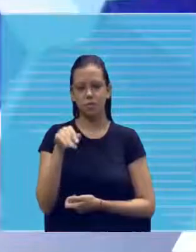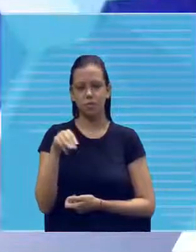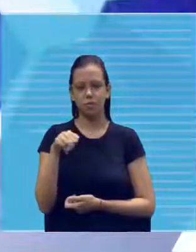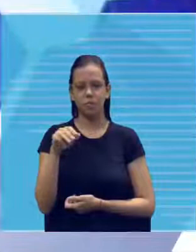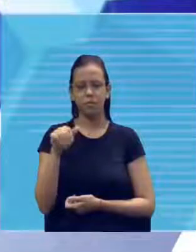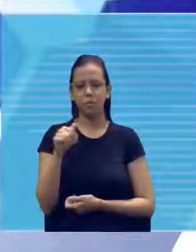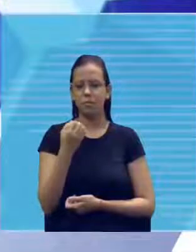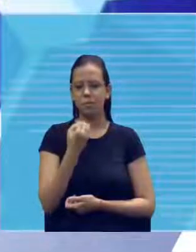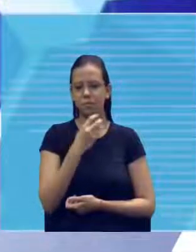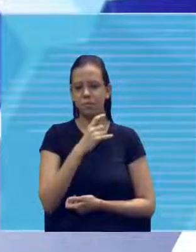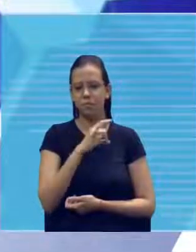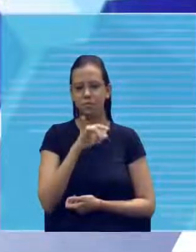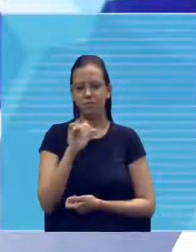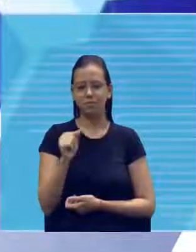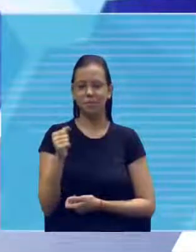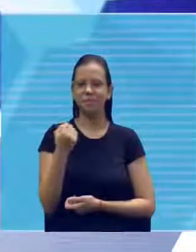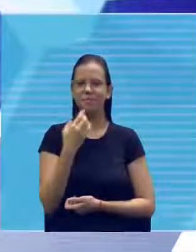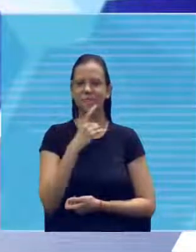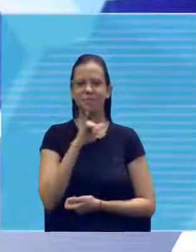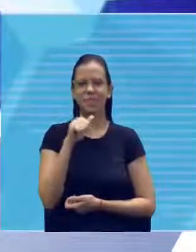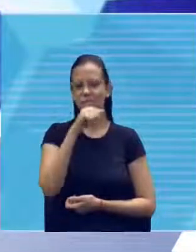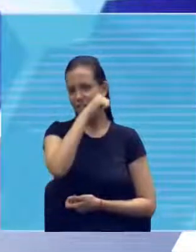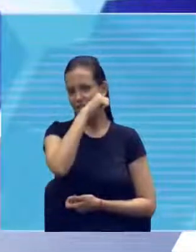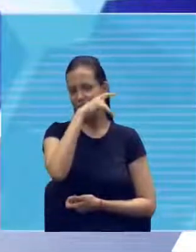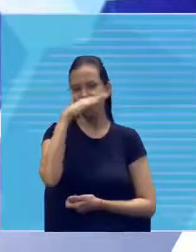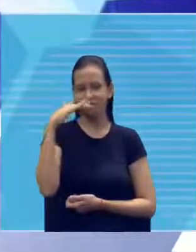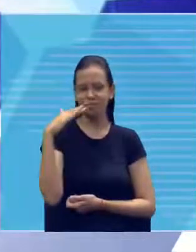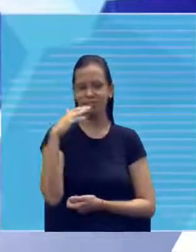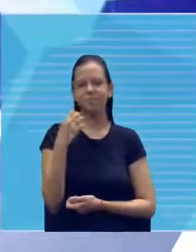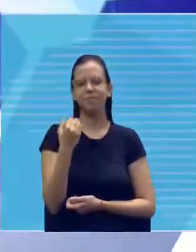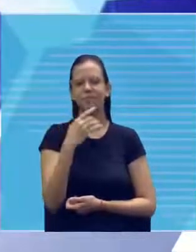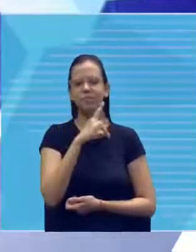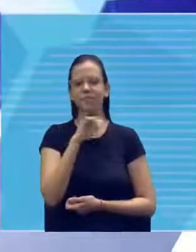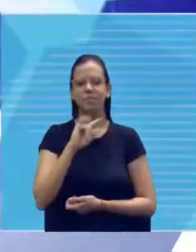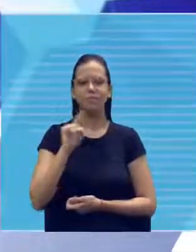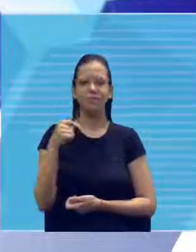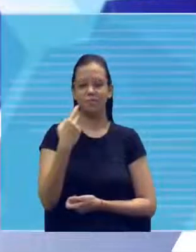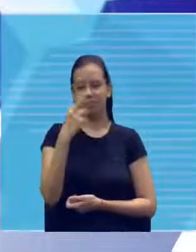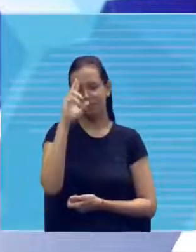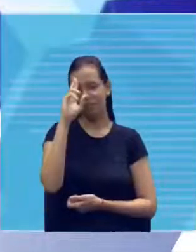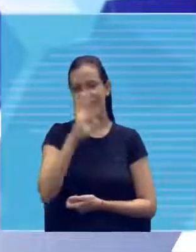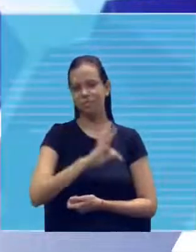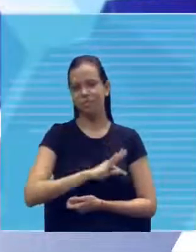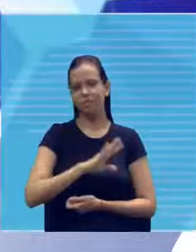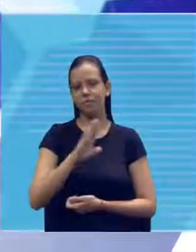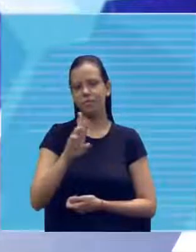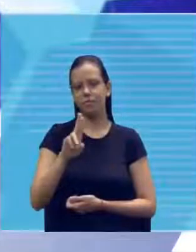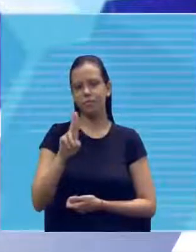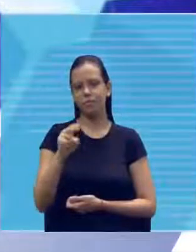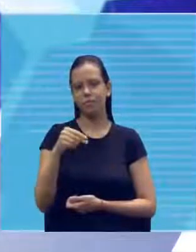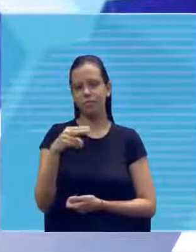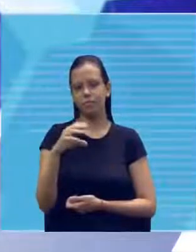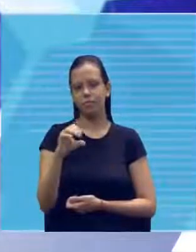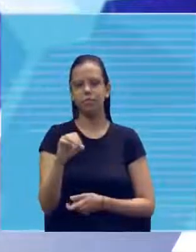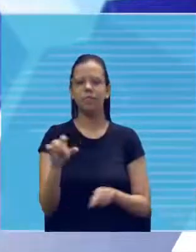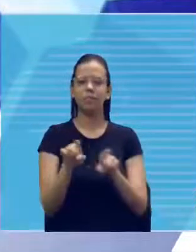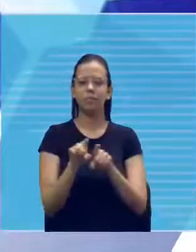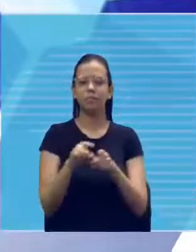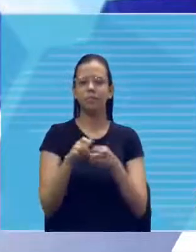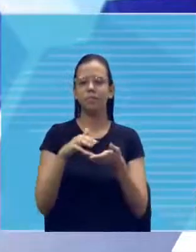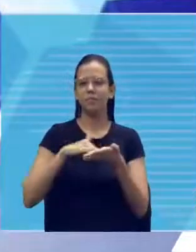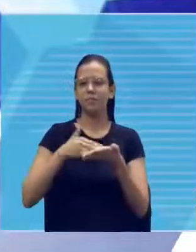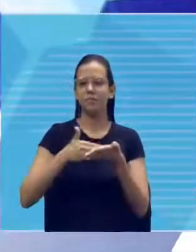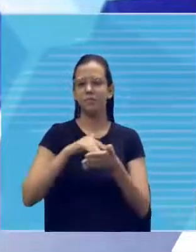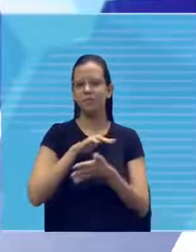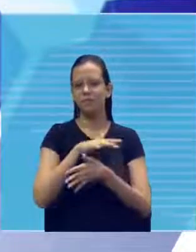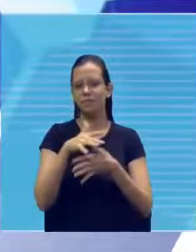dia. Bom dia, Andressinha. Bom dia, nosso diretor técnico, Bruno, as meninas aqui, intérpretes de